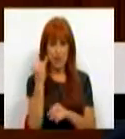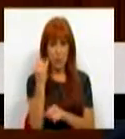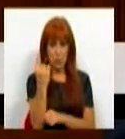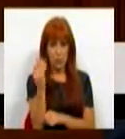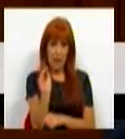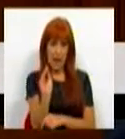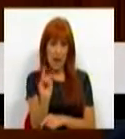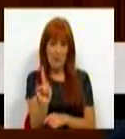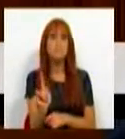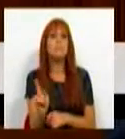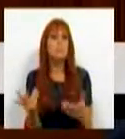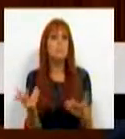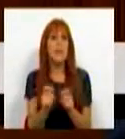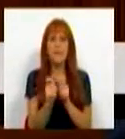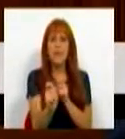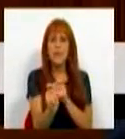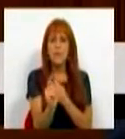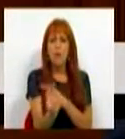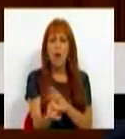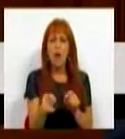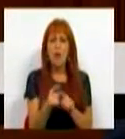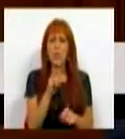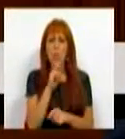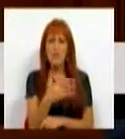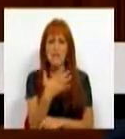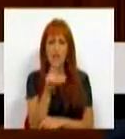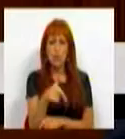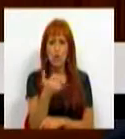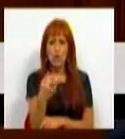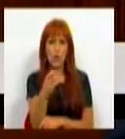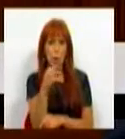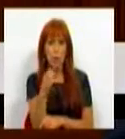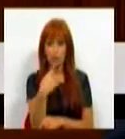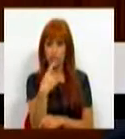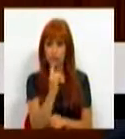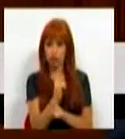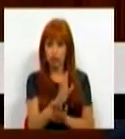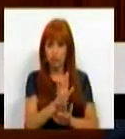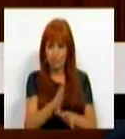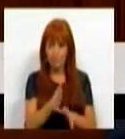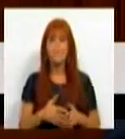instituição bancária está definido no aviso 5 de 2008 que eu já referi.